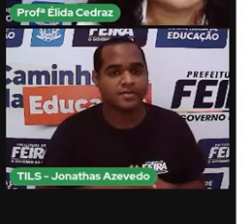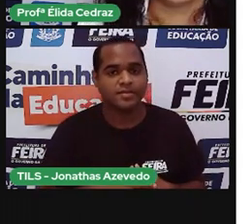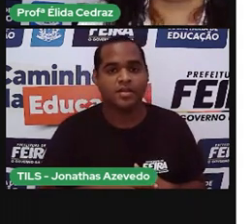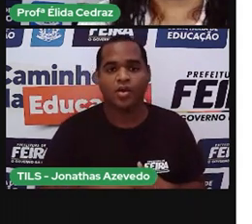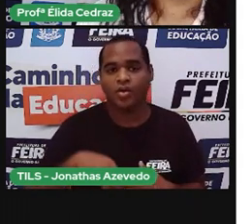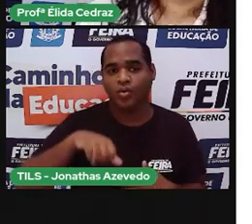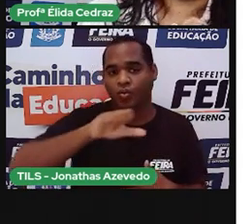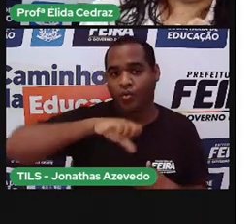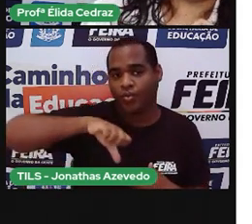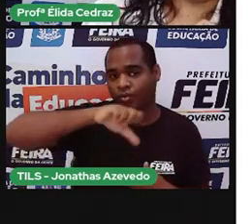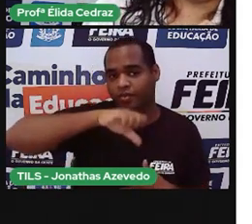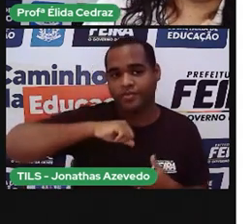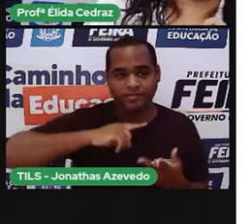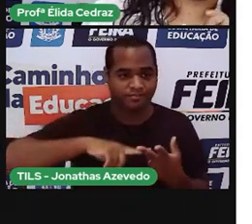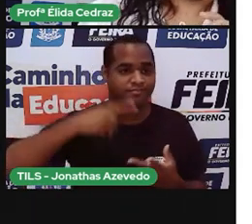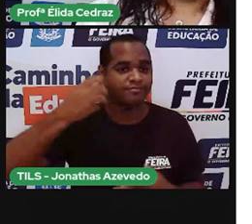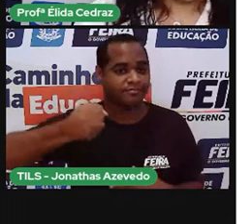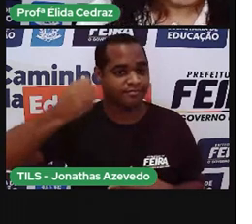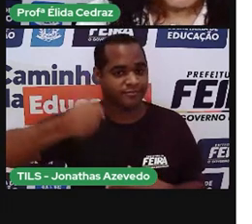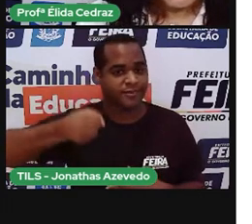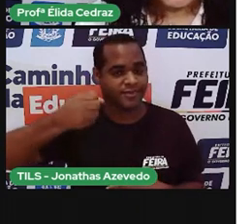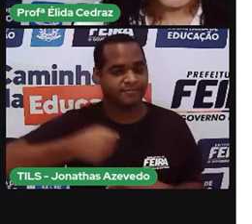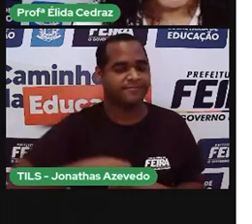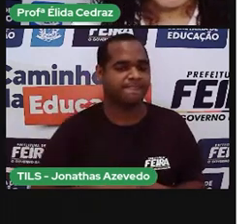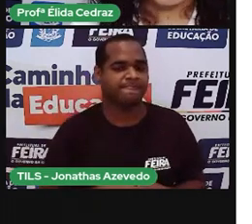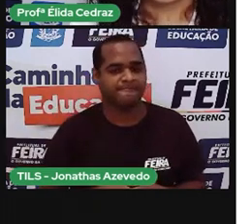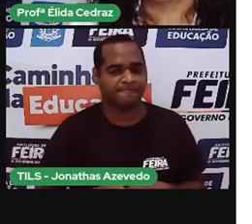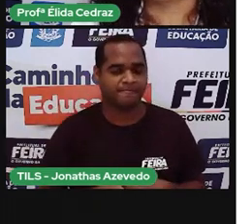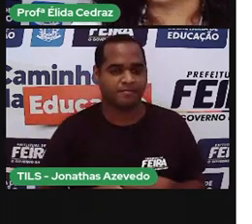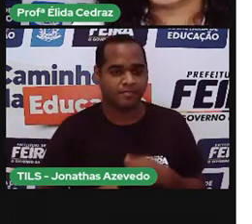óleo e o leite.